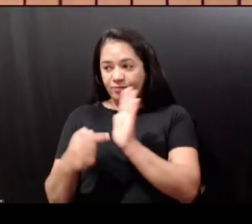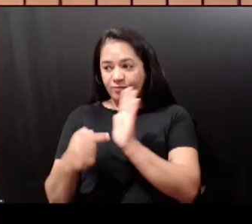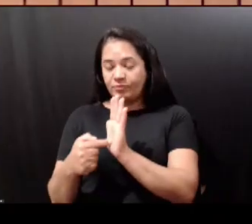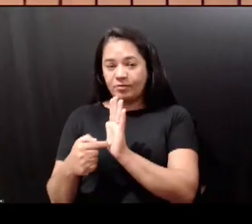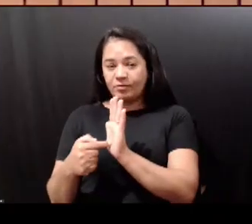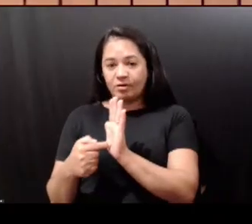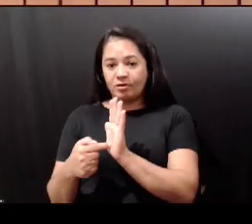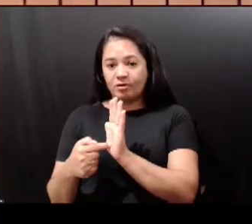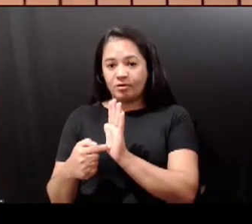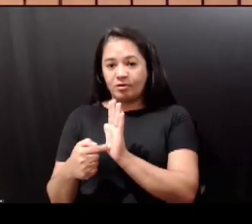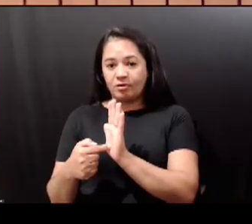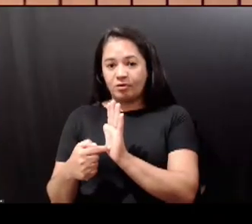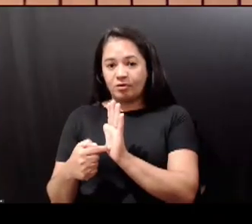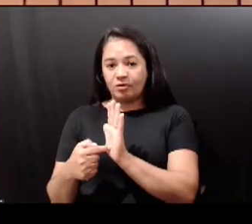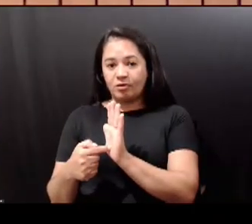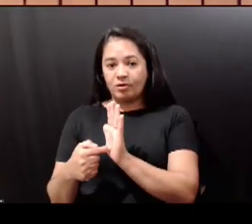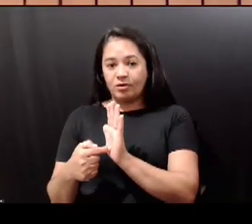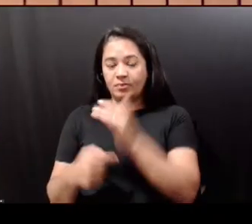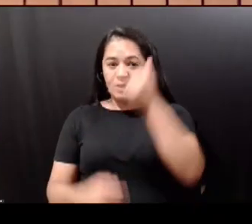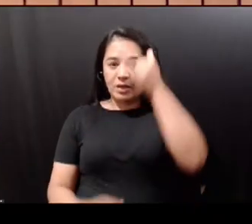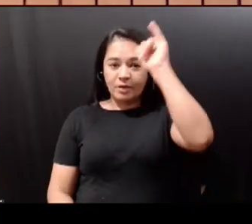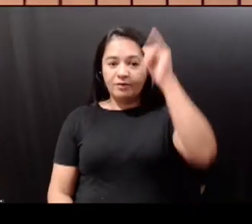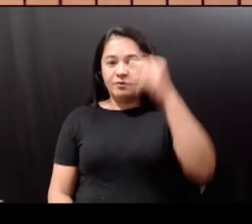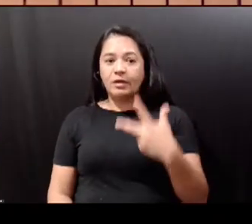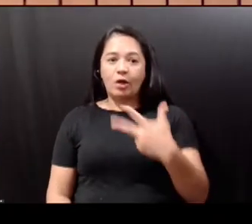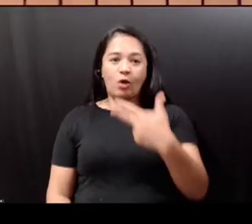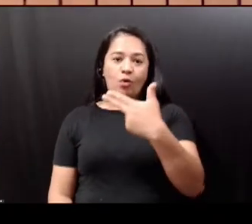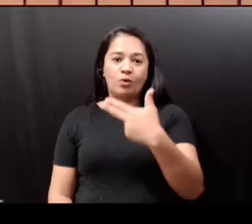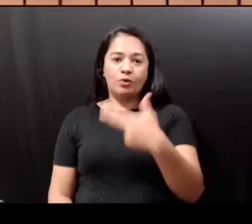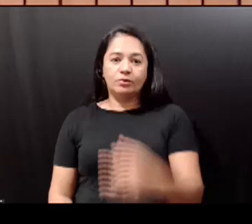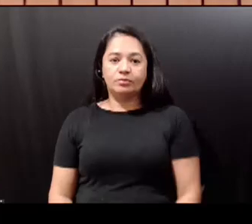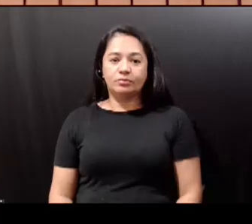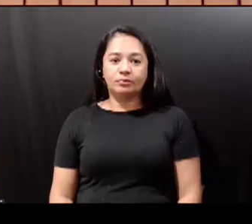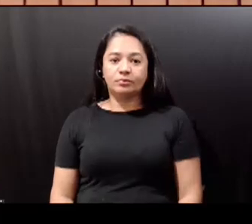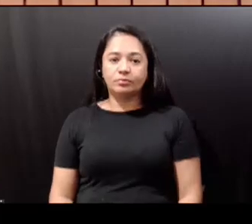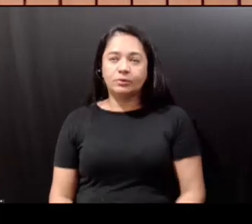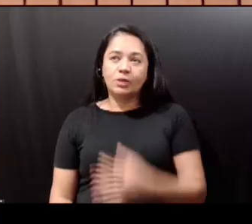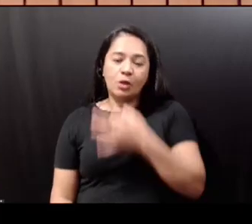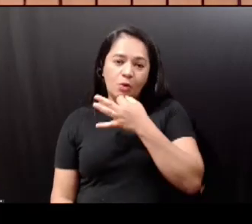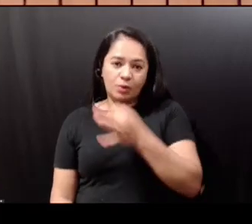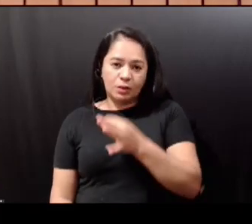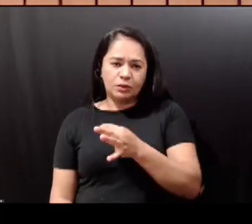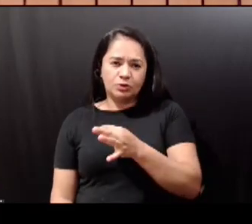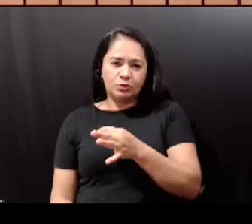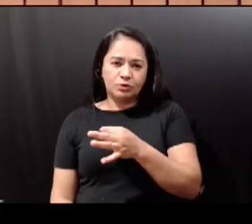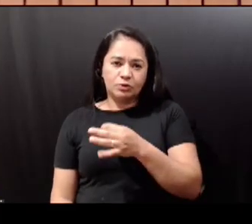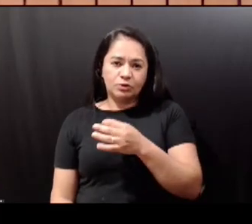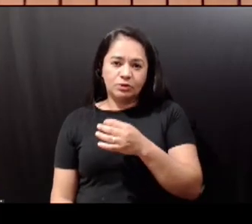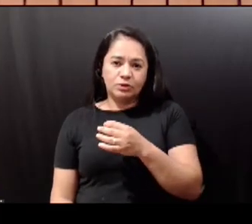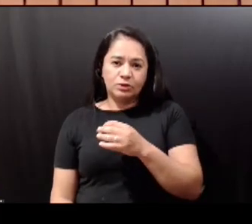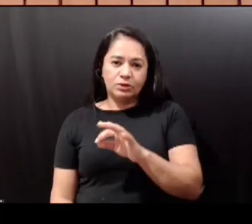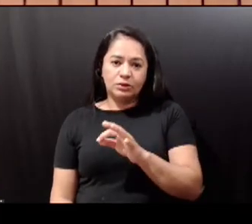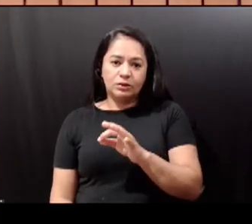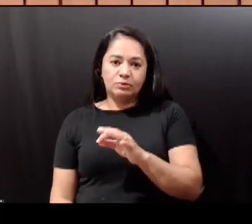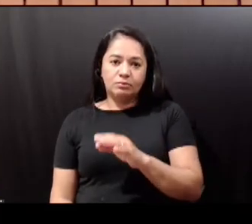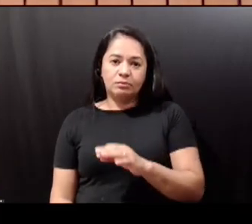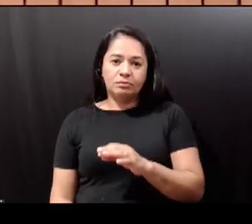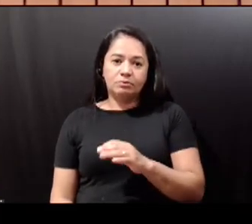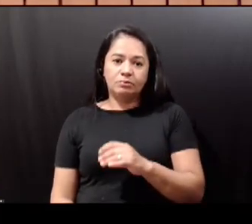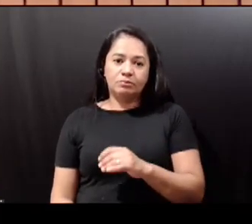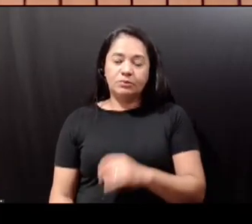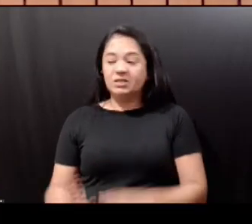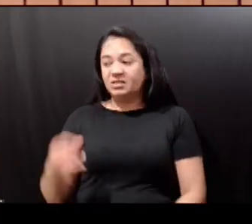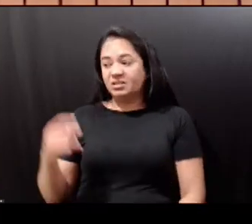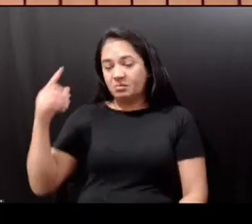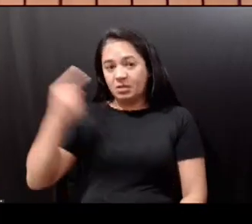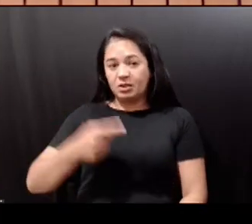para que não corte. Se eu não me falha a memória, eles tiver com ordem de corte, já vai e corta. É isso, né?